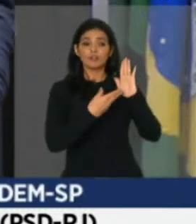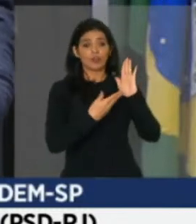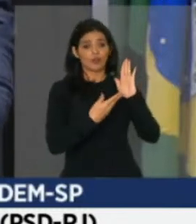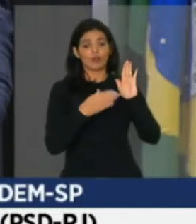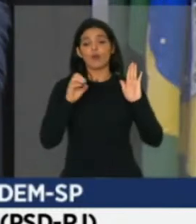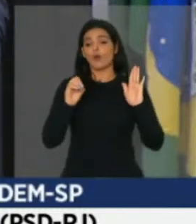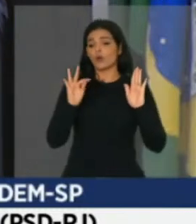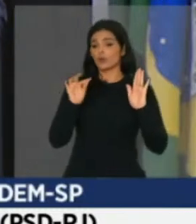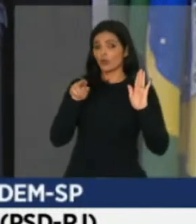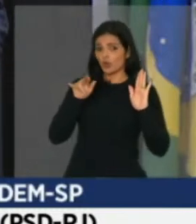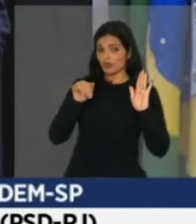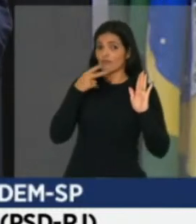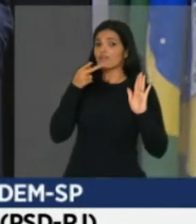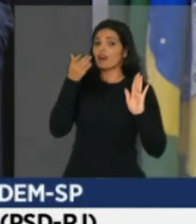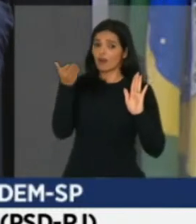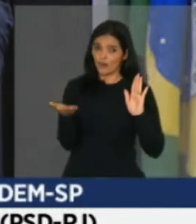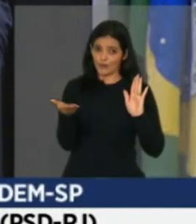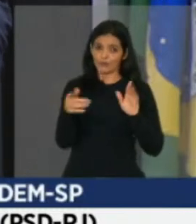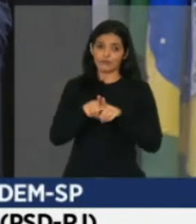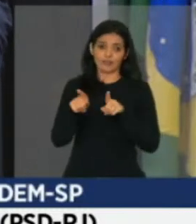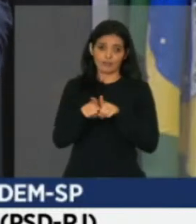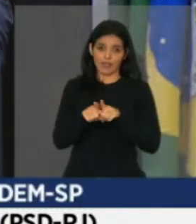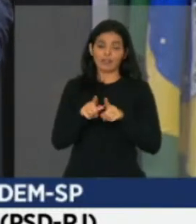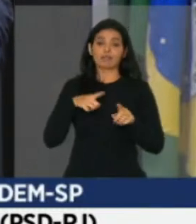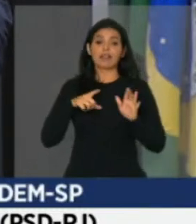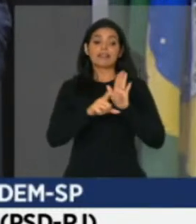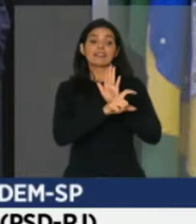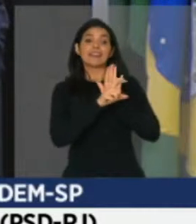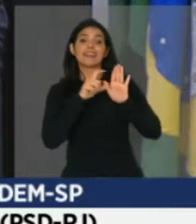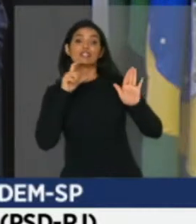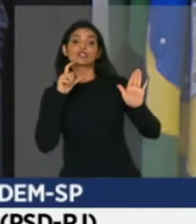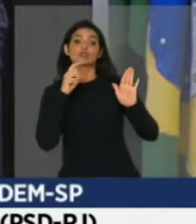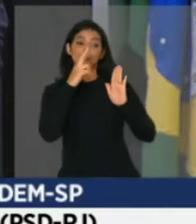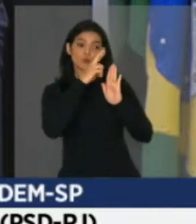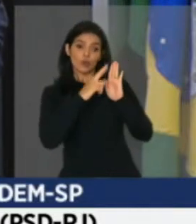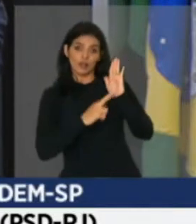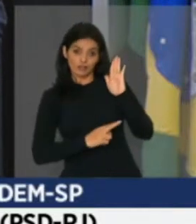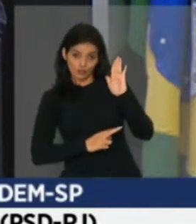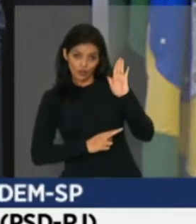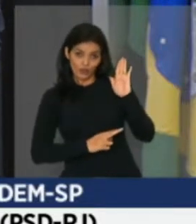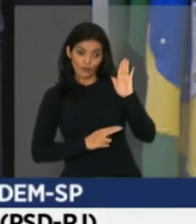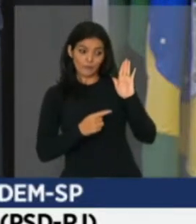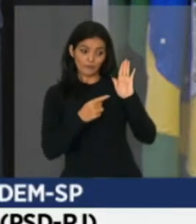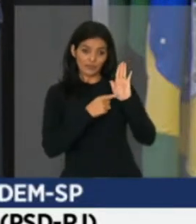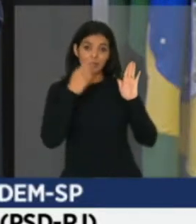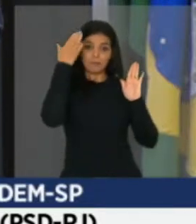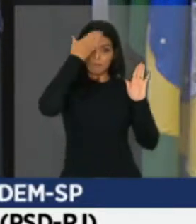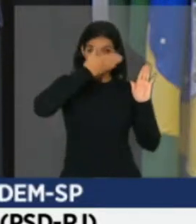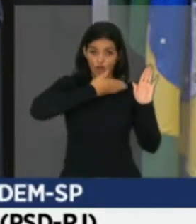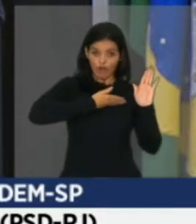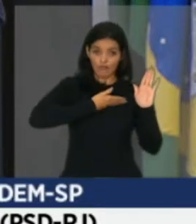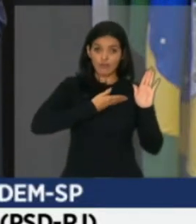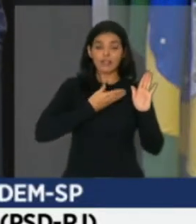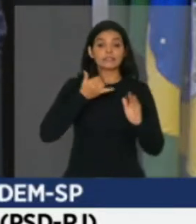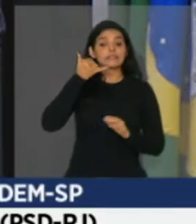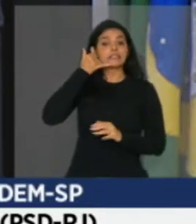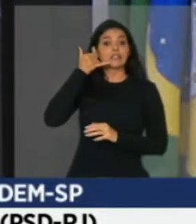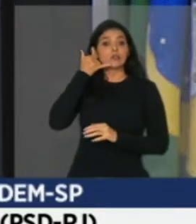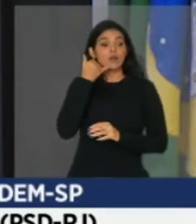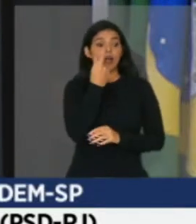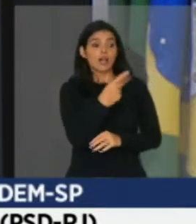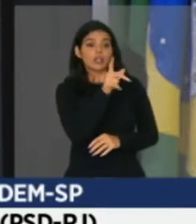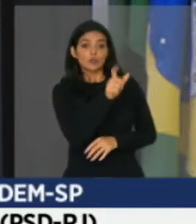citar um trecho do relatório em que um dos celulares em que